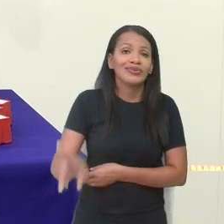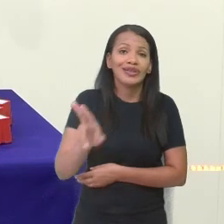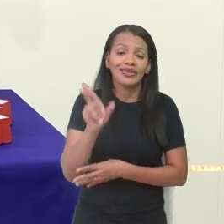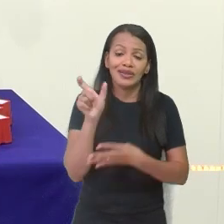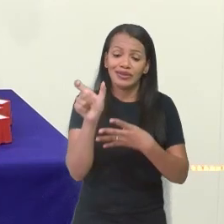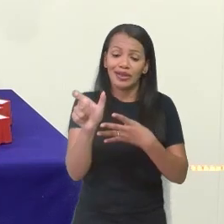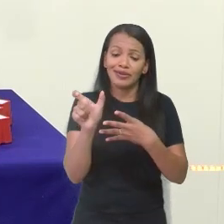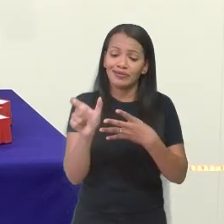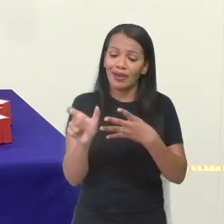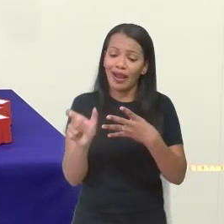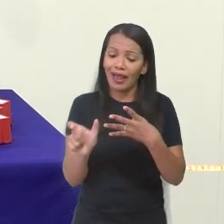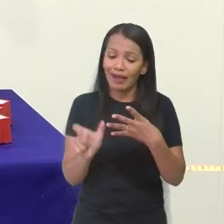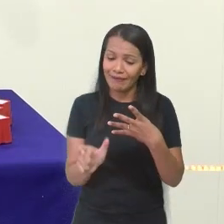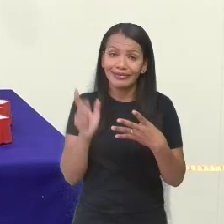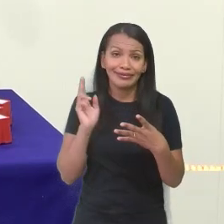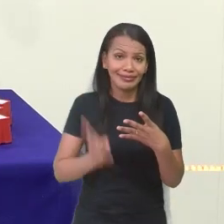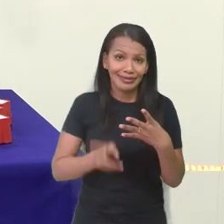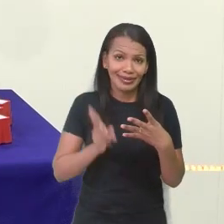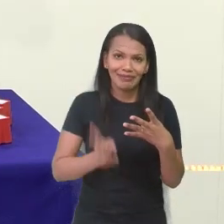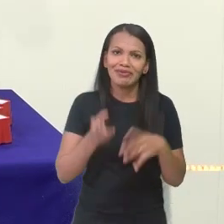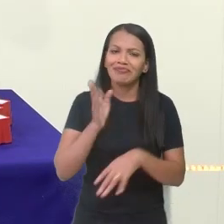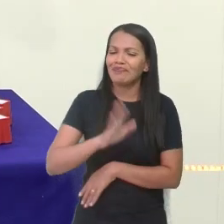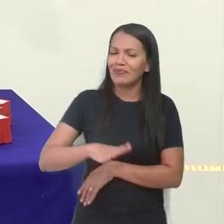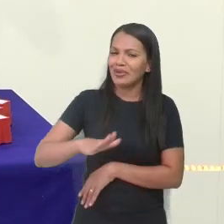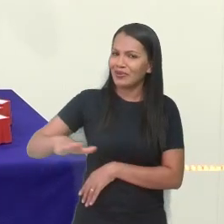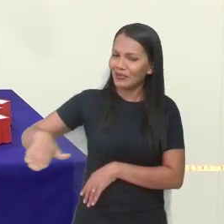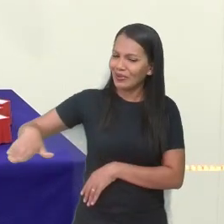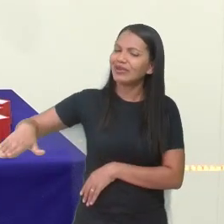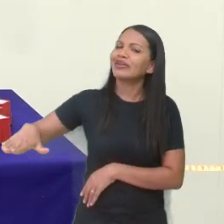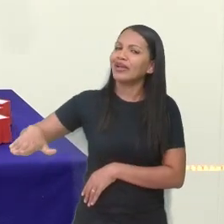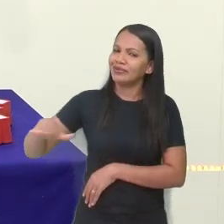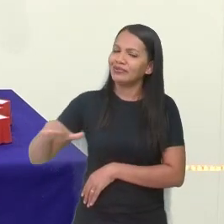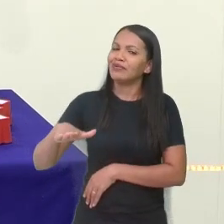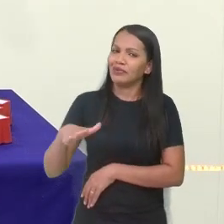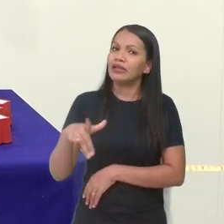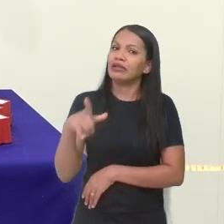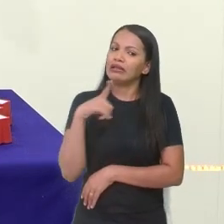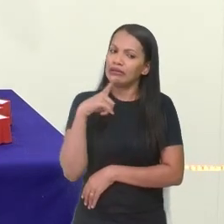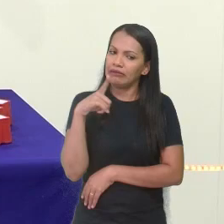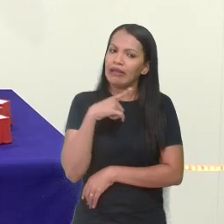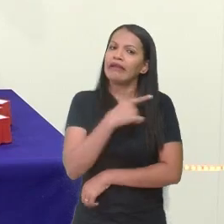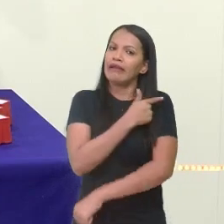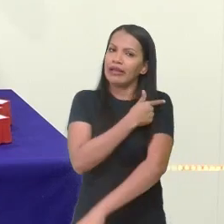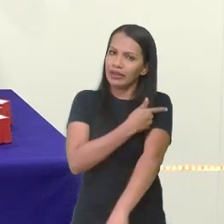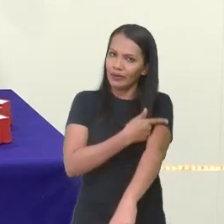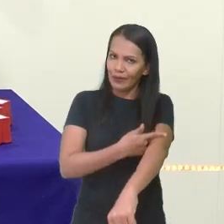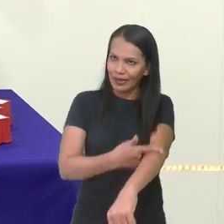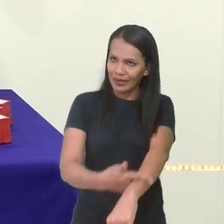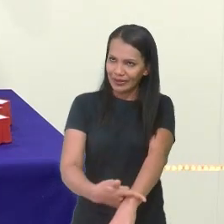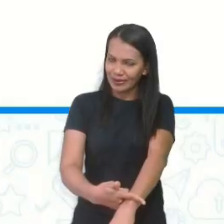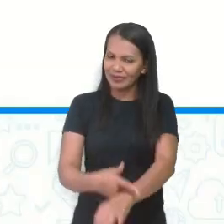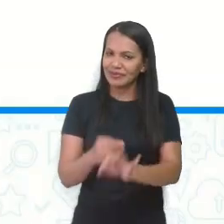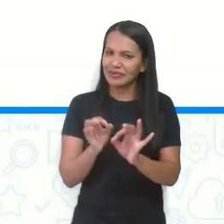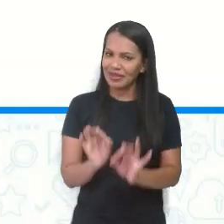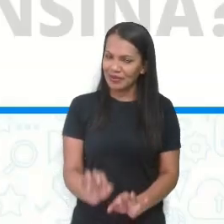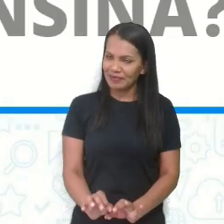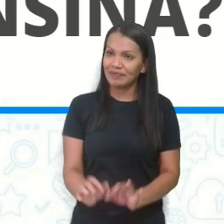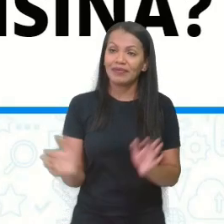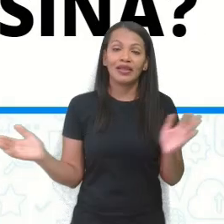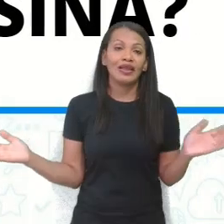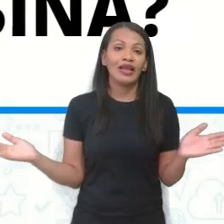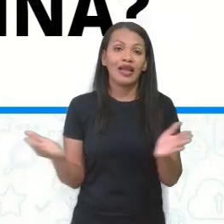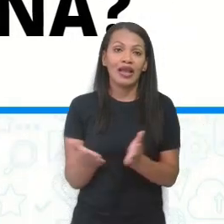momento essas palavrinhas para a gente ser uma criança bem educada. Agora, a gente vai para